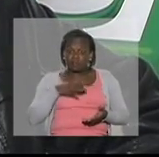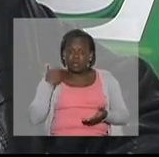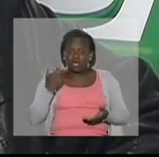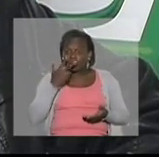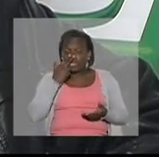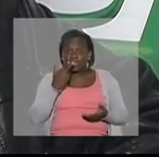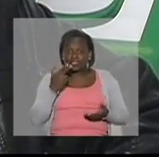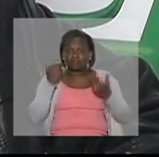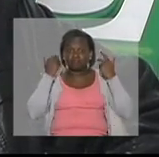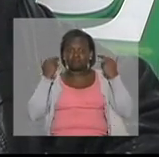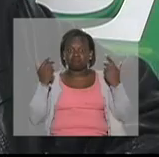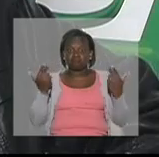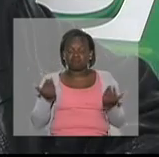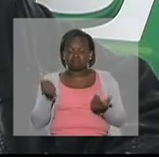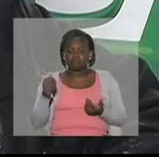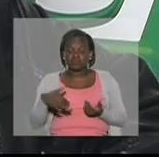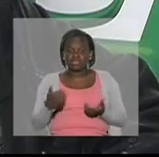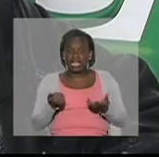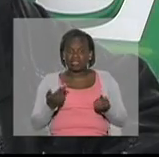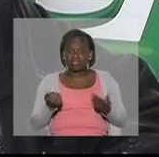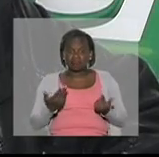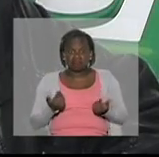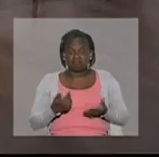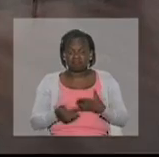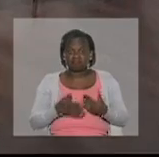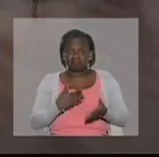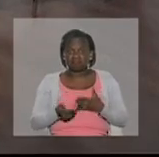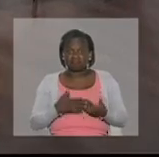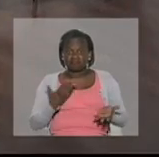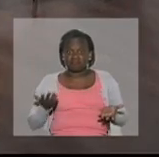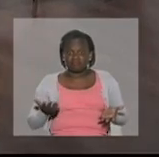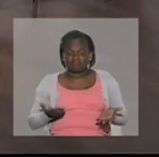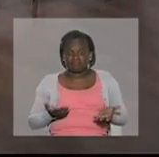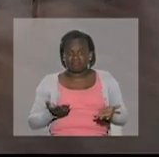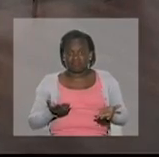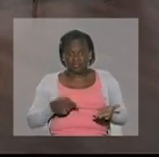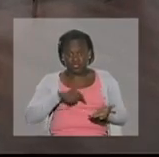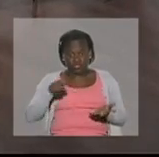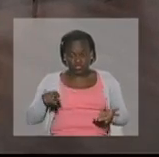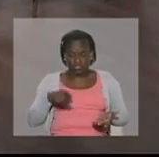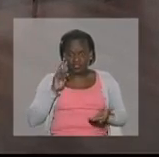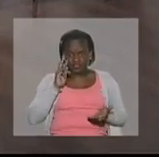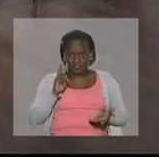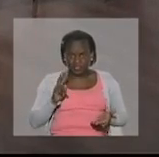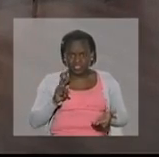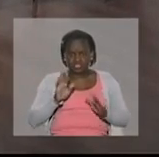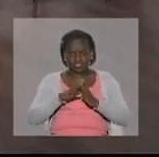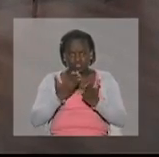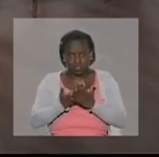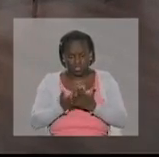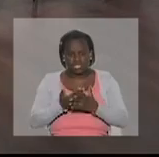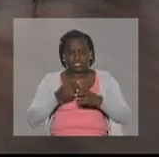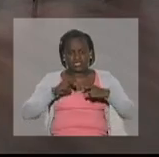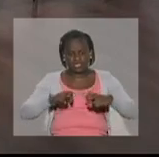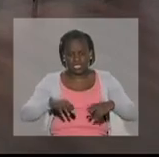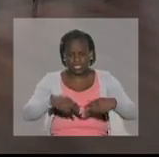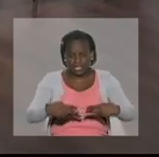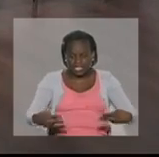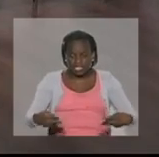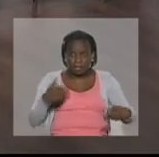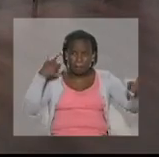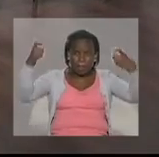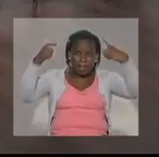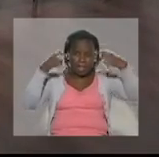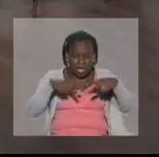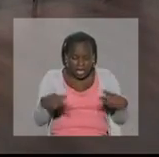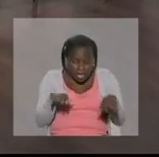deles lidarem com isso é muito mais até banal. É banalizado. A gente tem costume na nossa escola de sentar ou deitar no